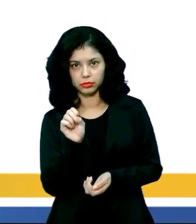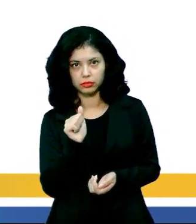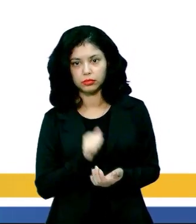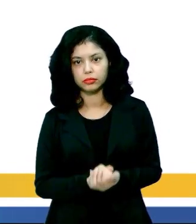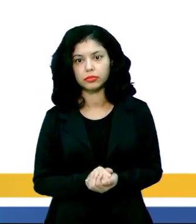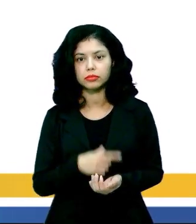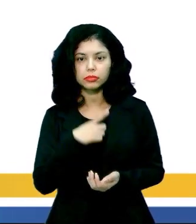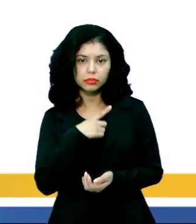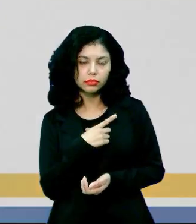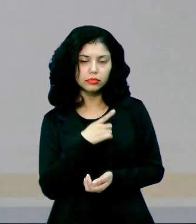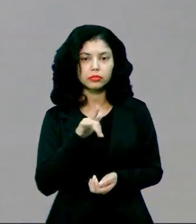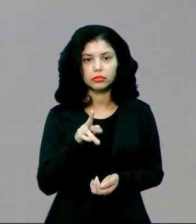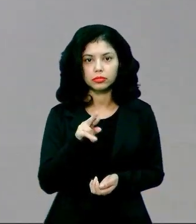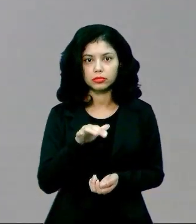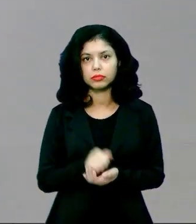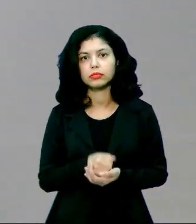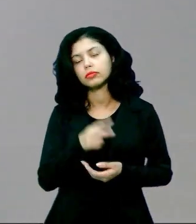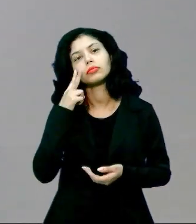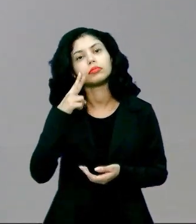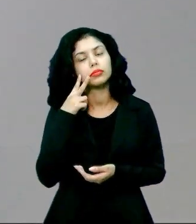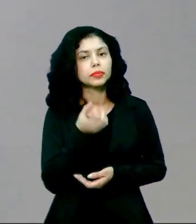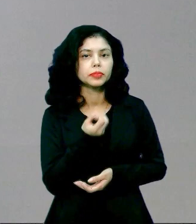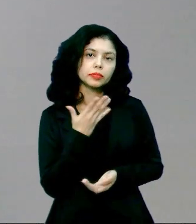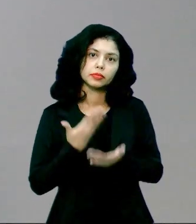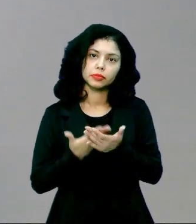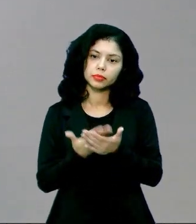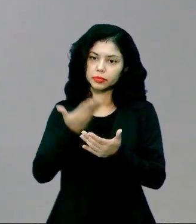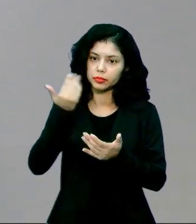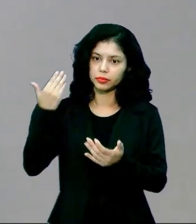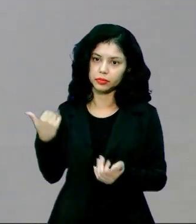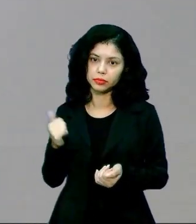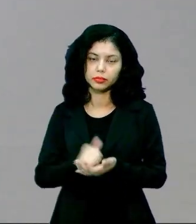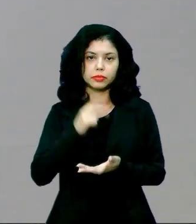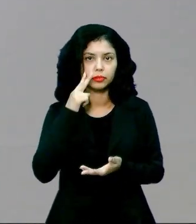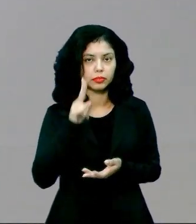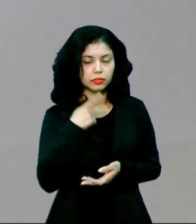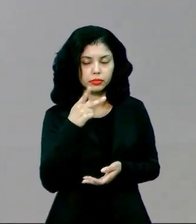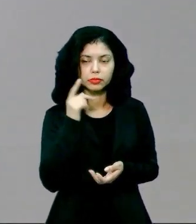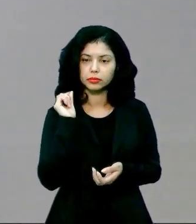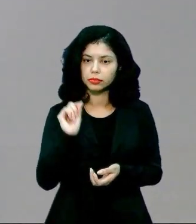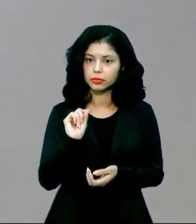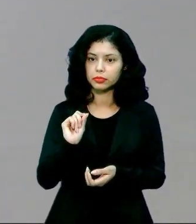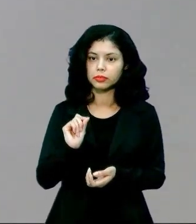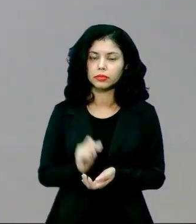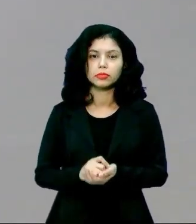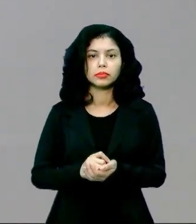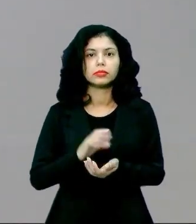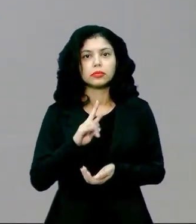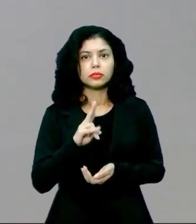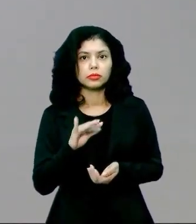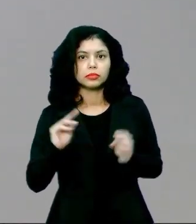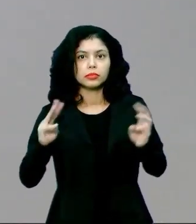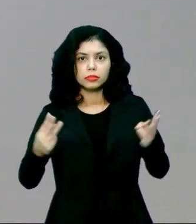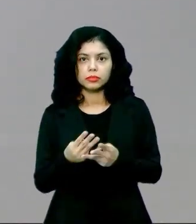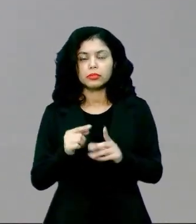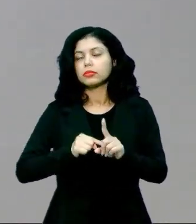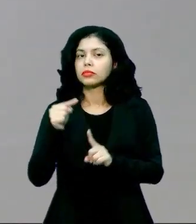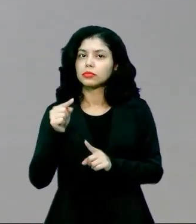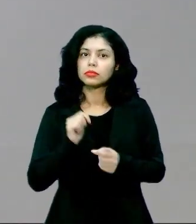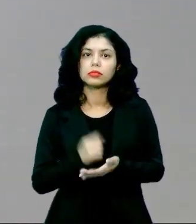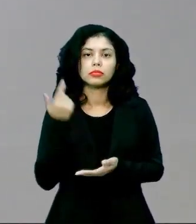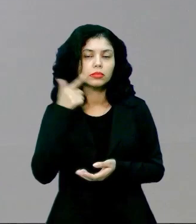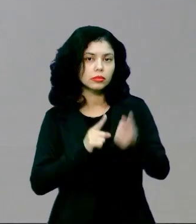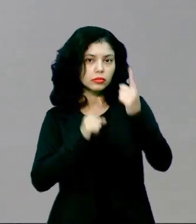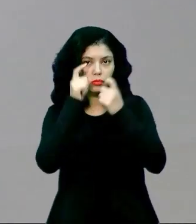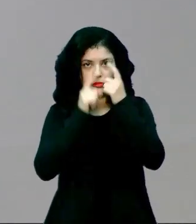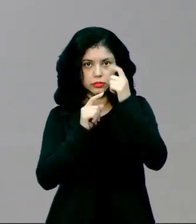volume da solução esteja em litros. Então veja bem, na aula anterior nós falamos que a concentração comum ela é massa sobre volume. E aí eu